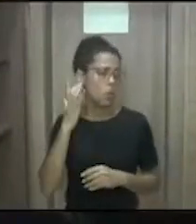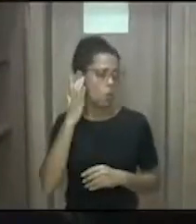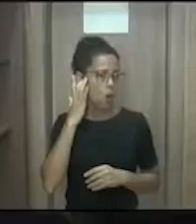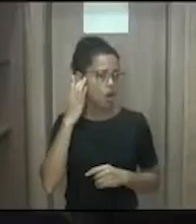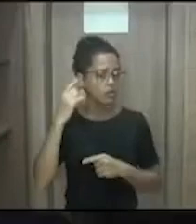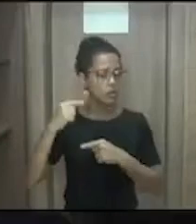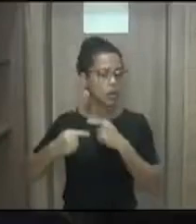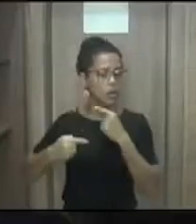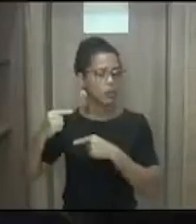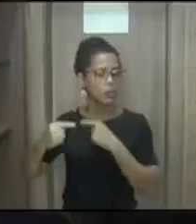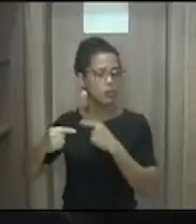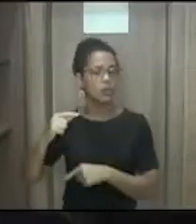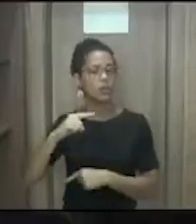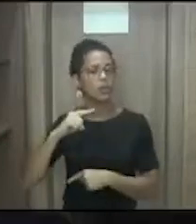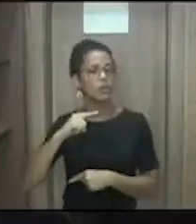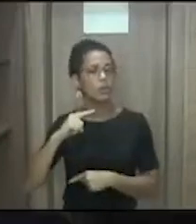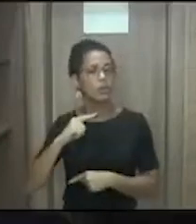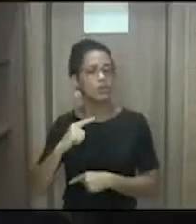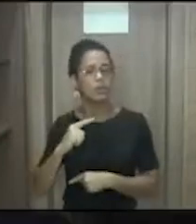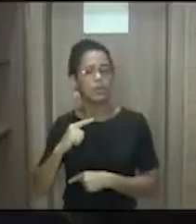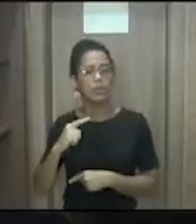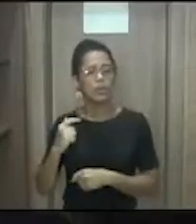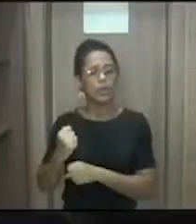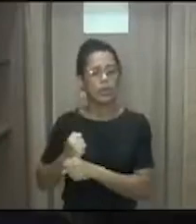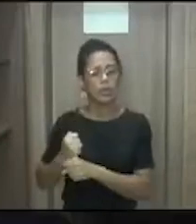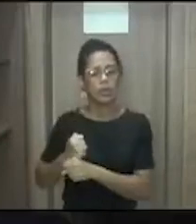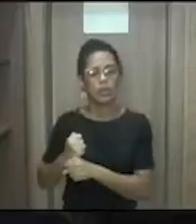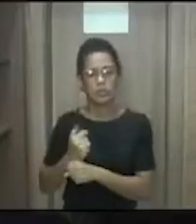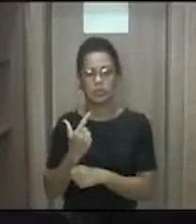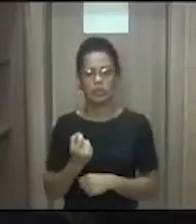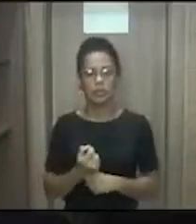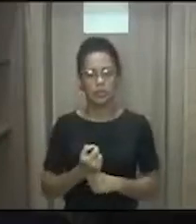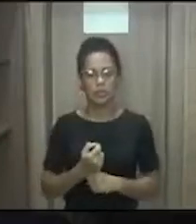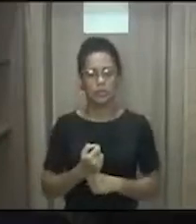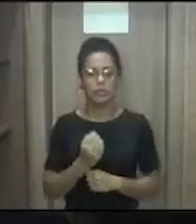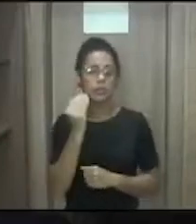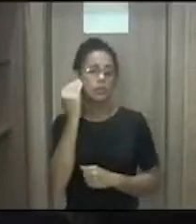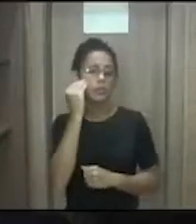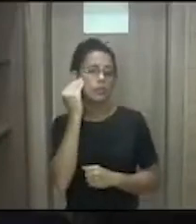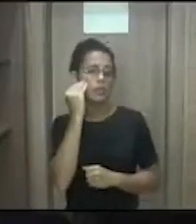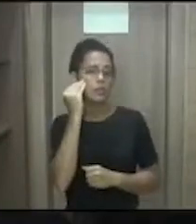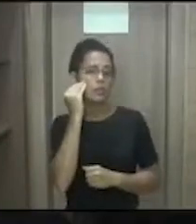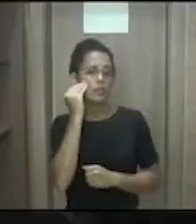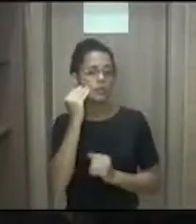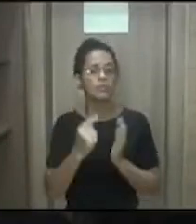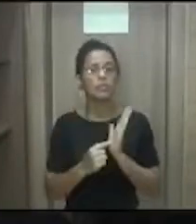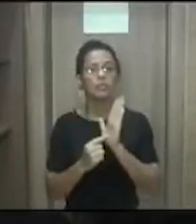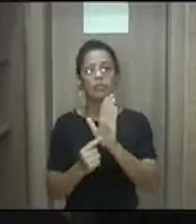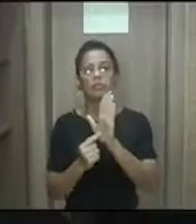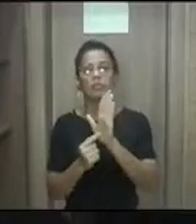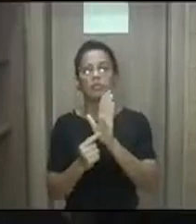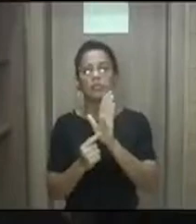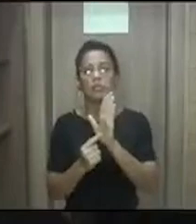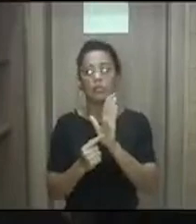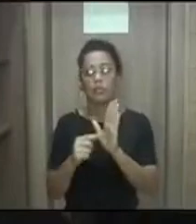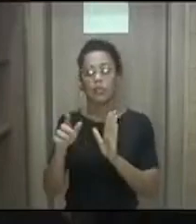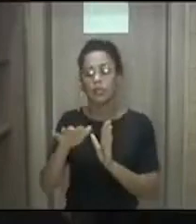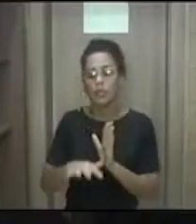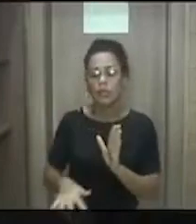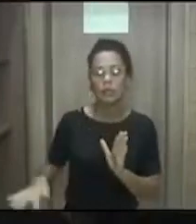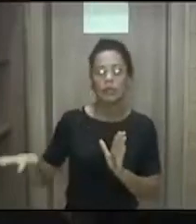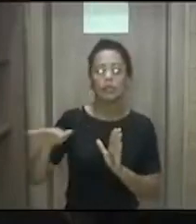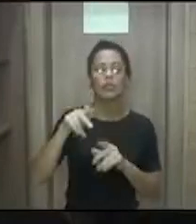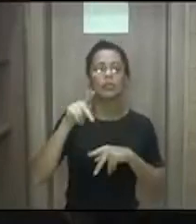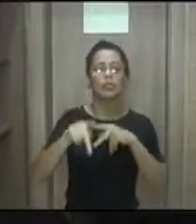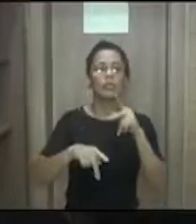política vem, né, há 20 anos, como eu falei, tentando prover para alguma parte da população que consegue